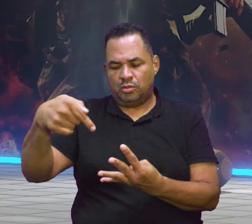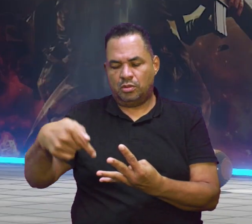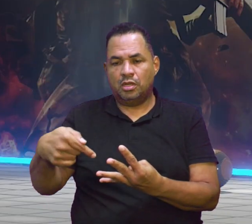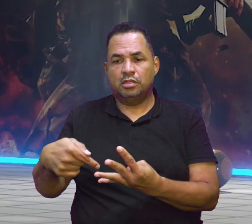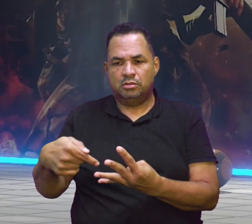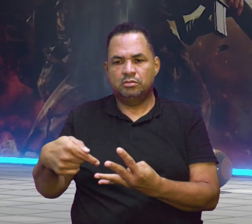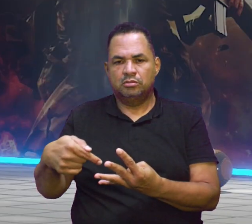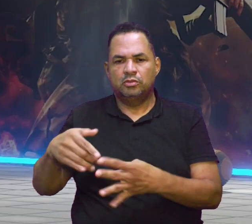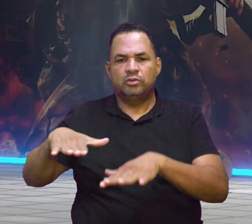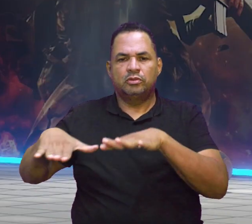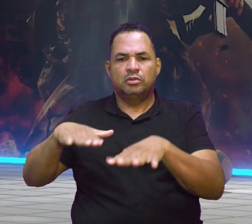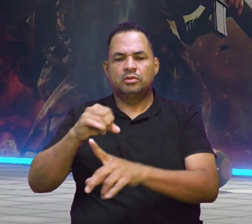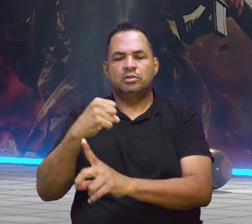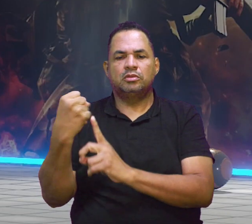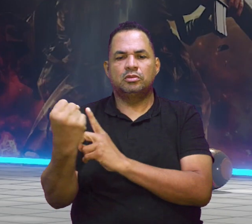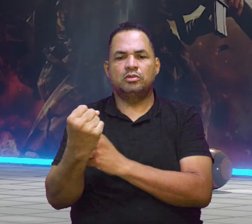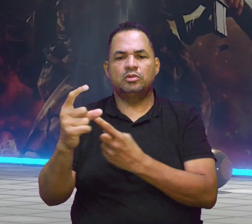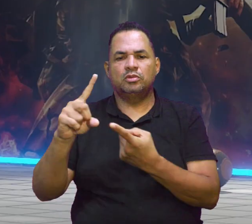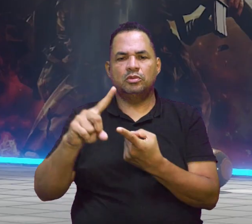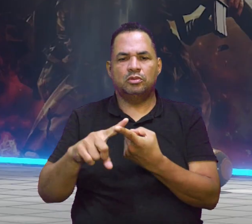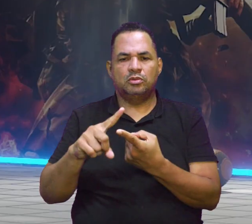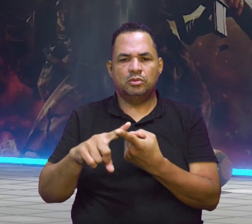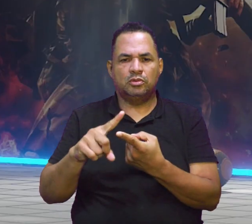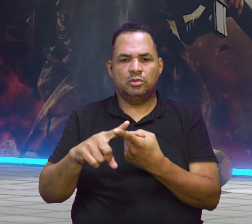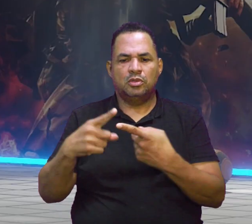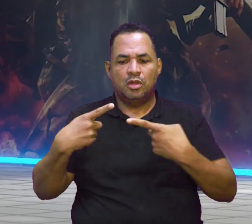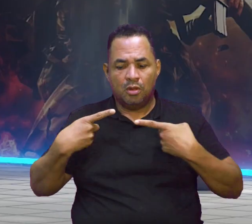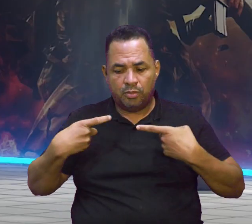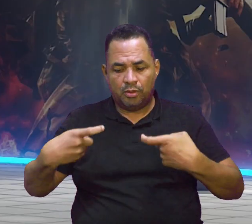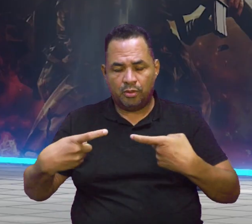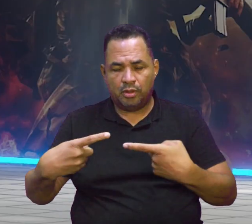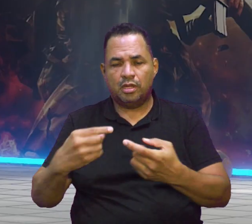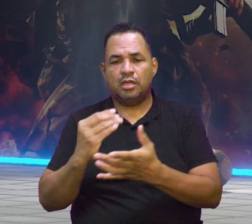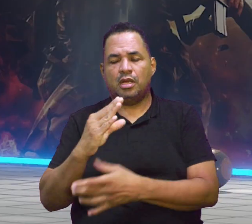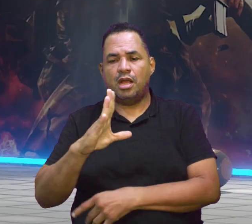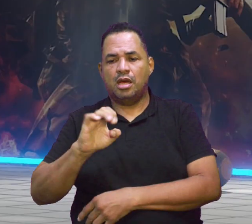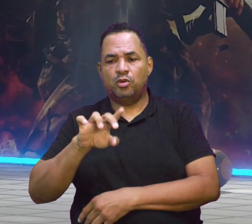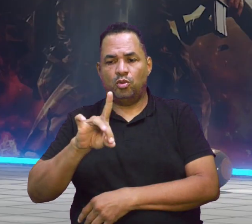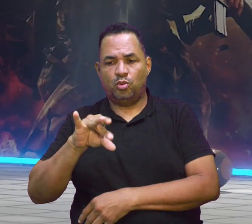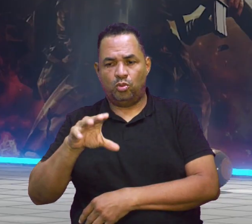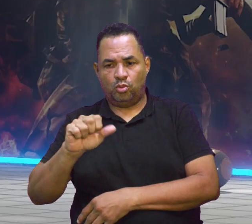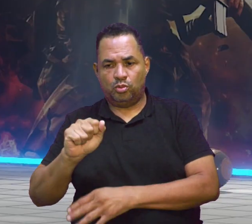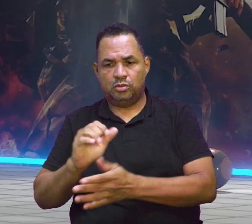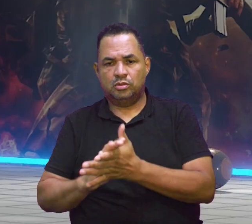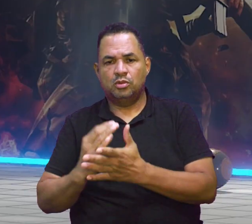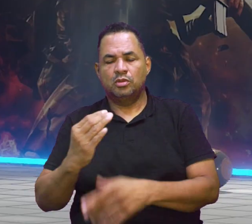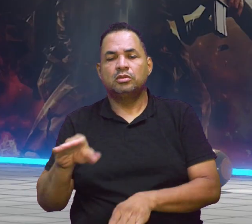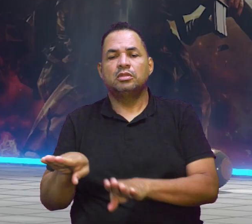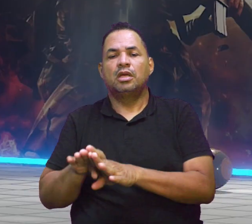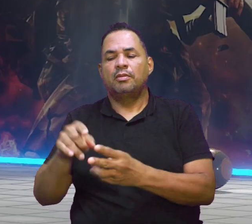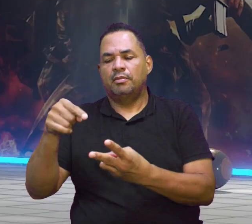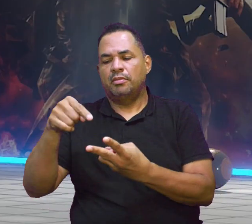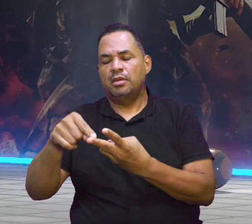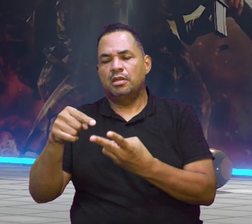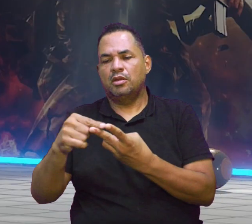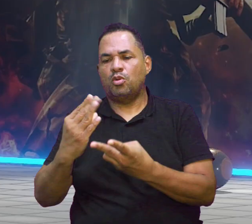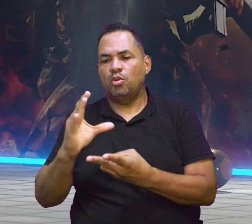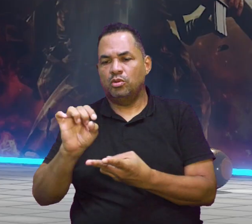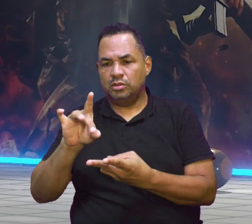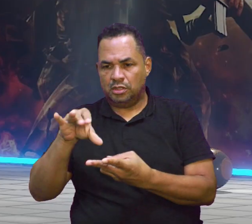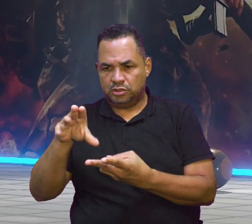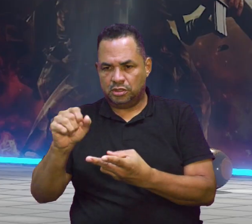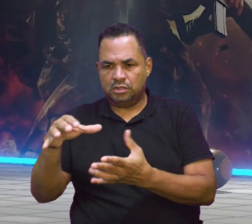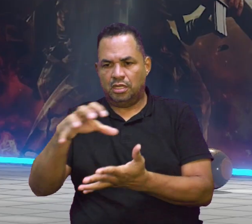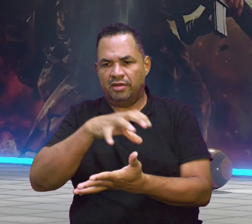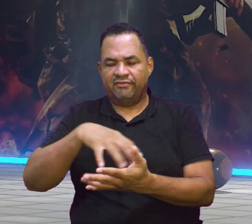vamos falar da Guerra de Canudos, da Guerra de Contestado, da Revolta da Vacina e